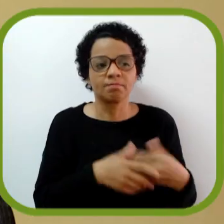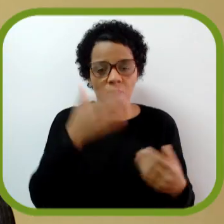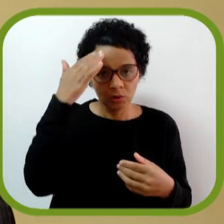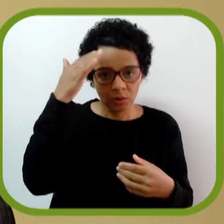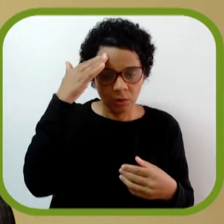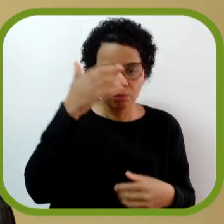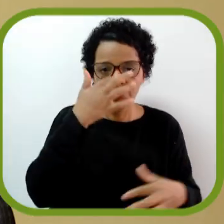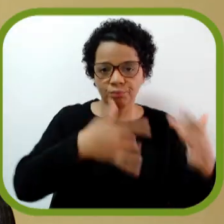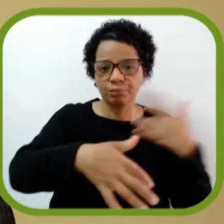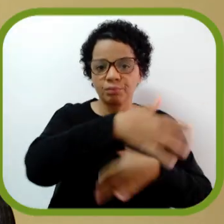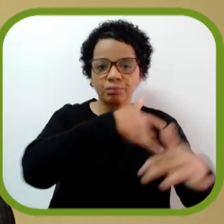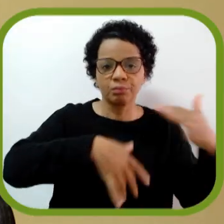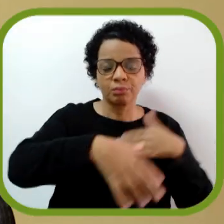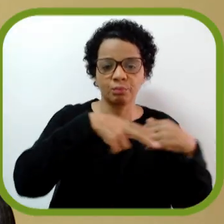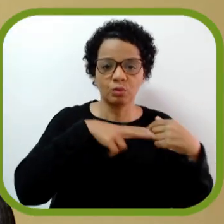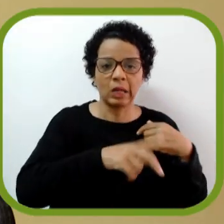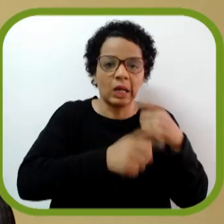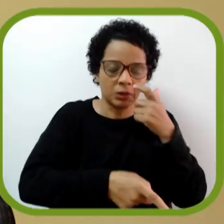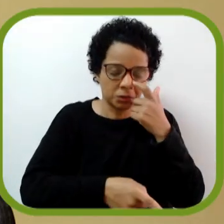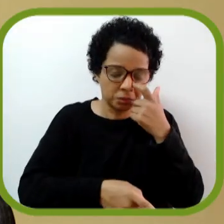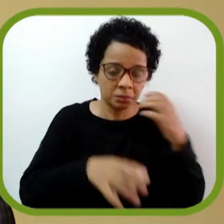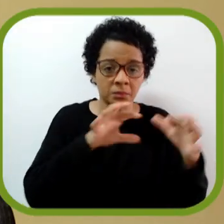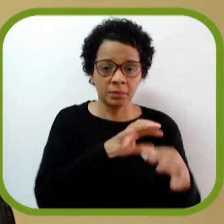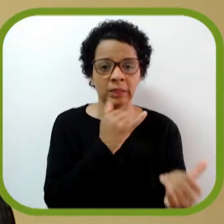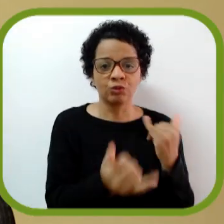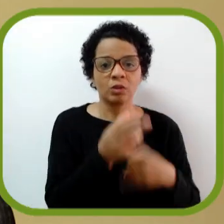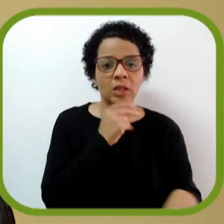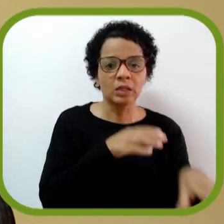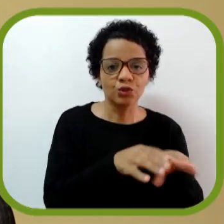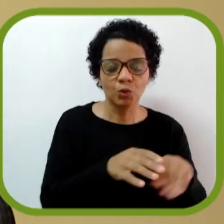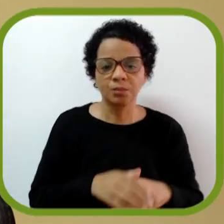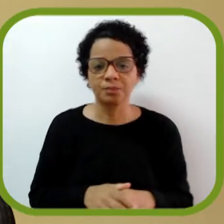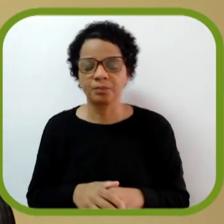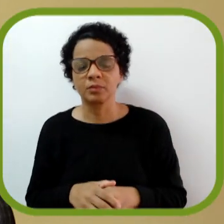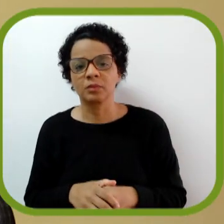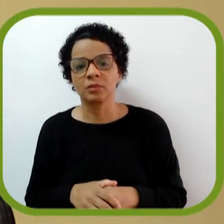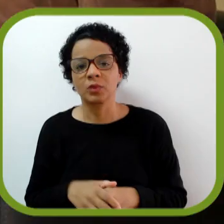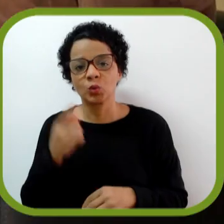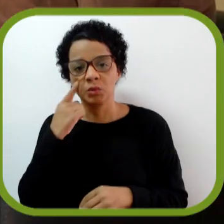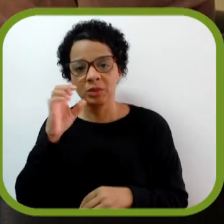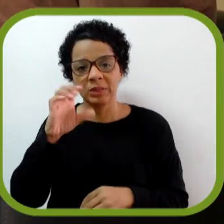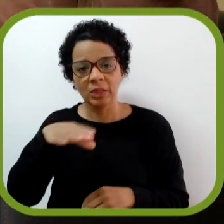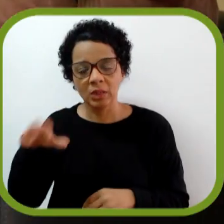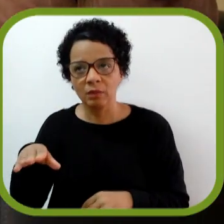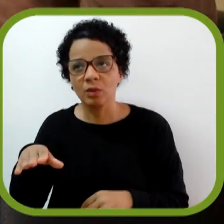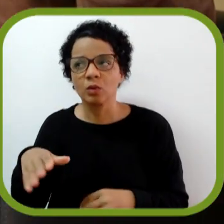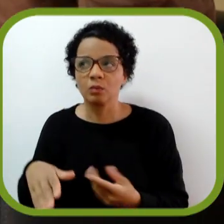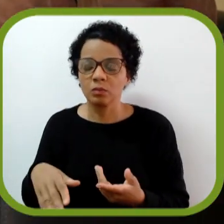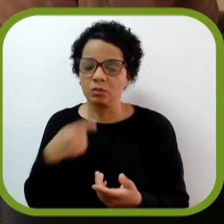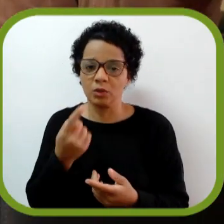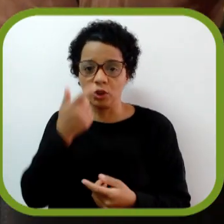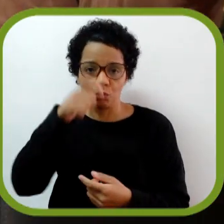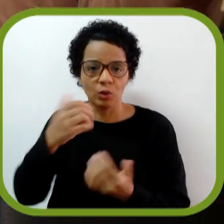avalia a consciencialização da população sobre os riscos sísmicos? O conhecimento científico, as pessoas estarem